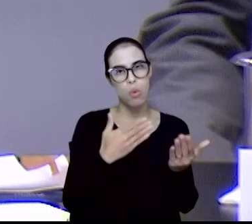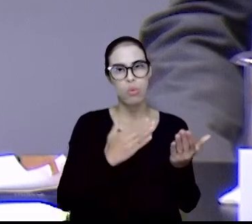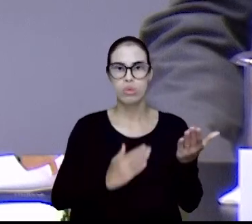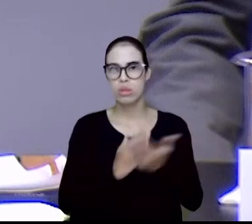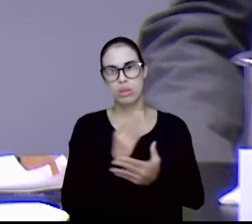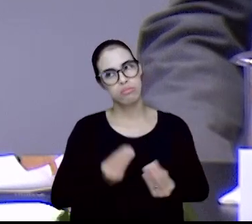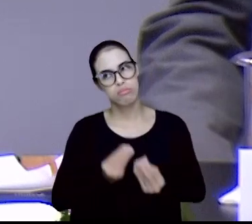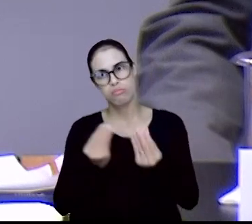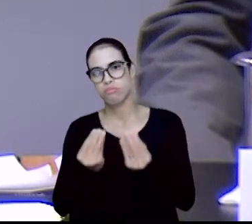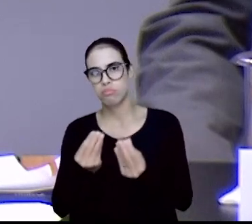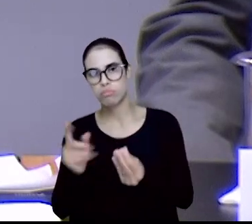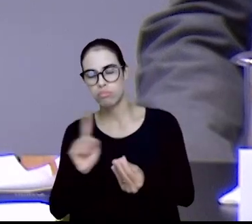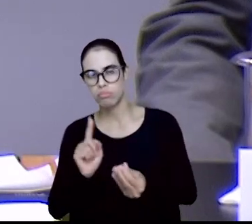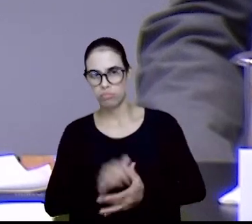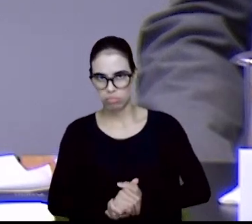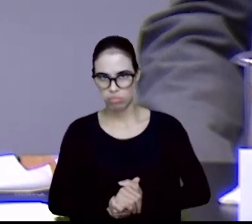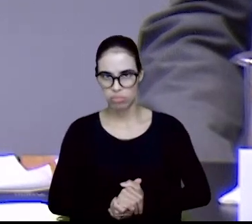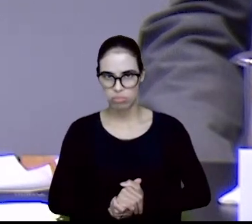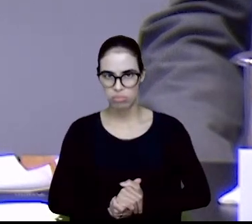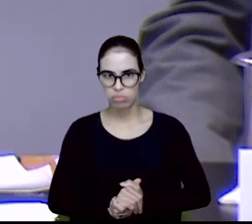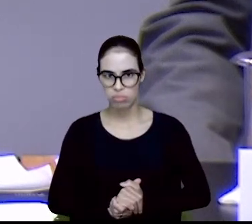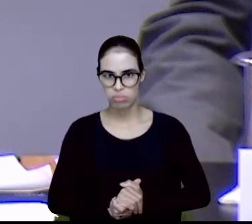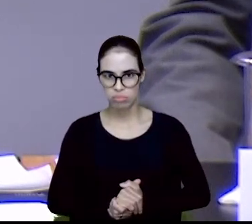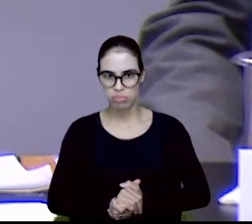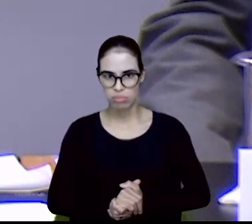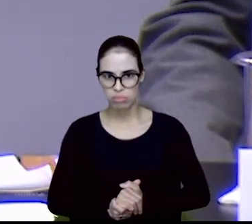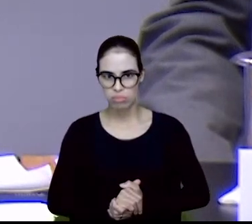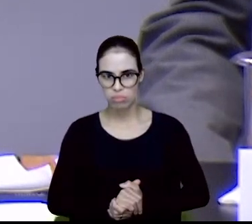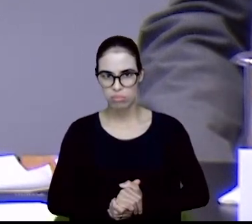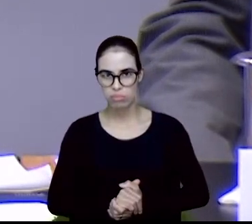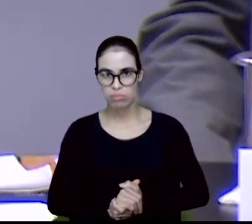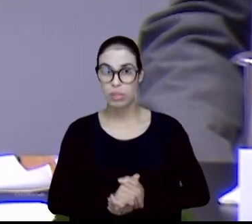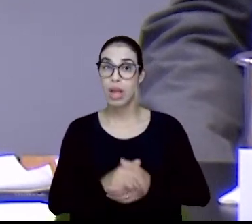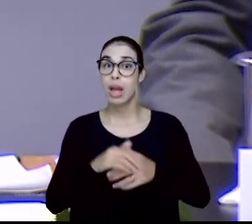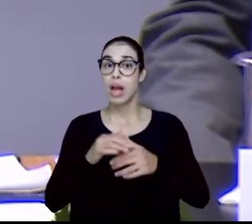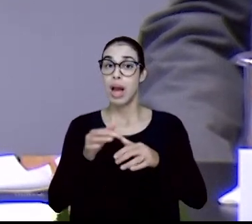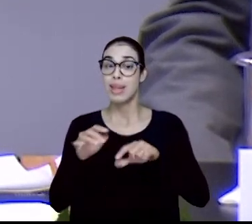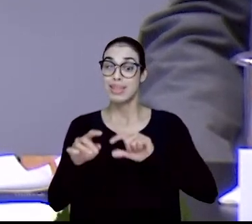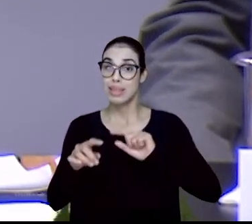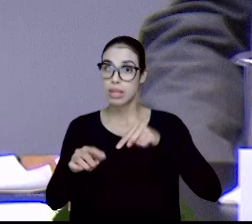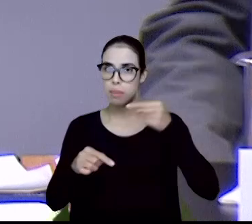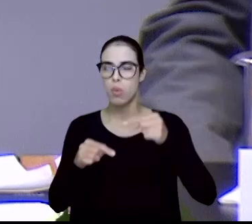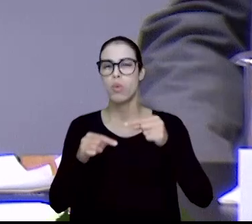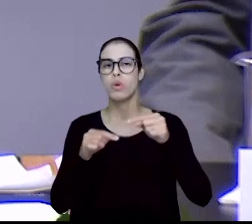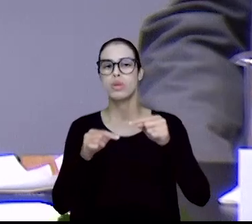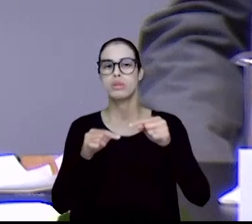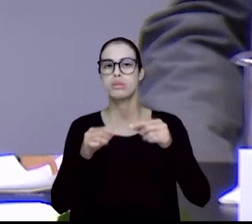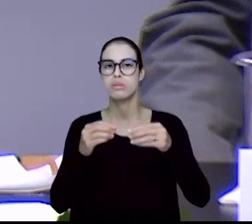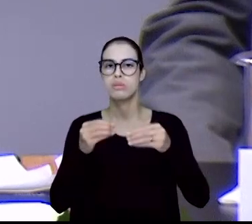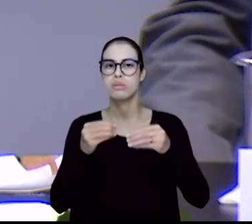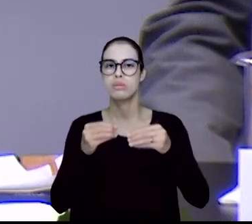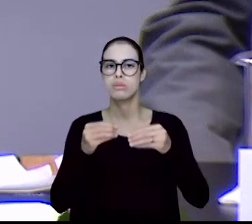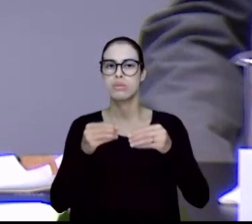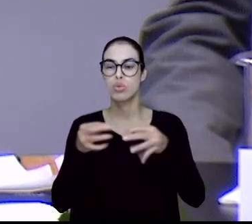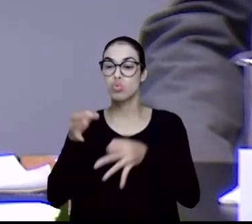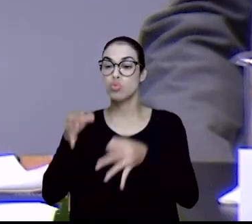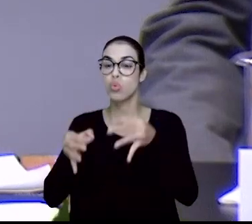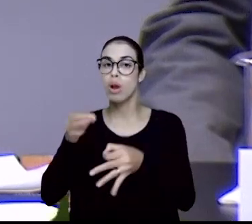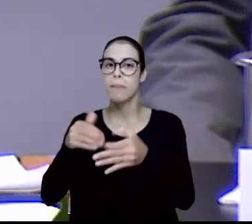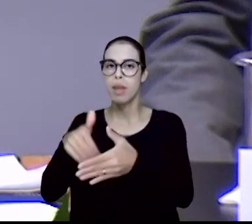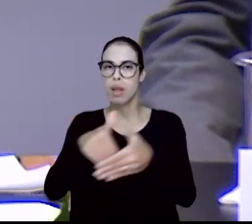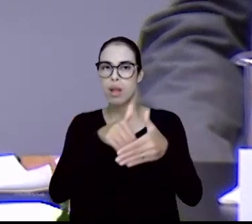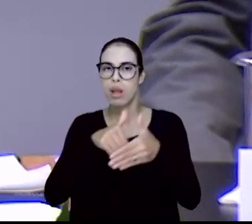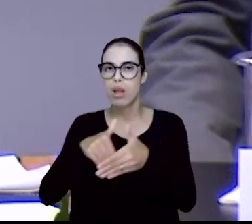grande. E depois, a ementa em si é dividida em partes muito óbvias. A primeira,